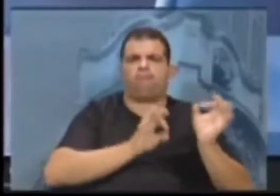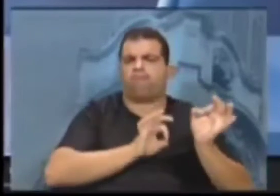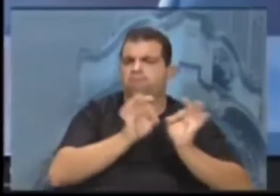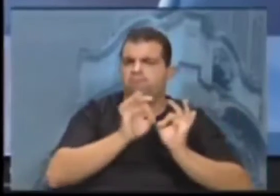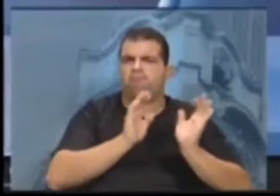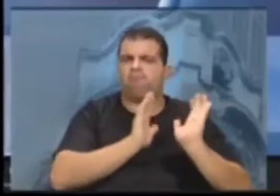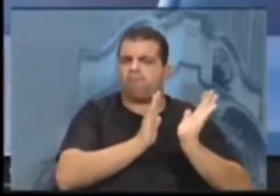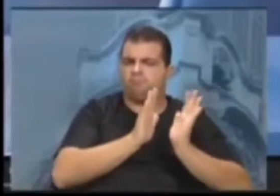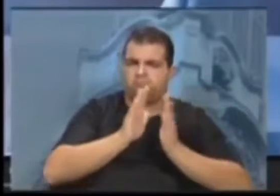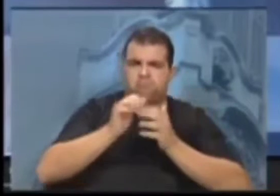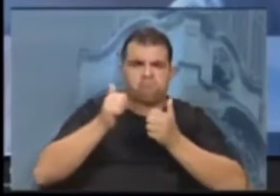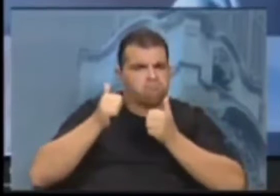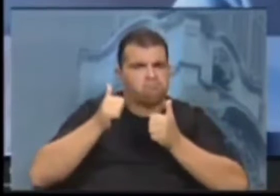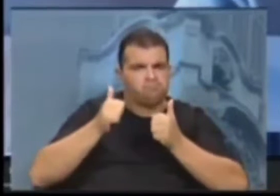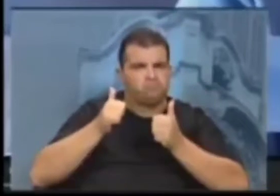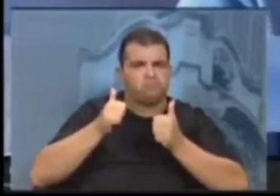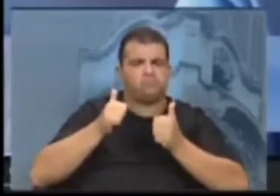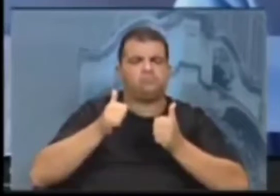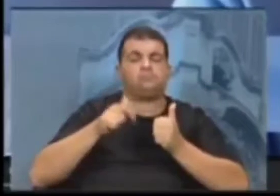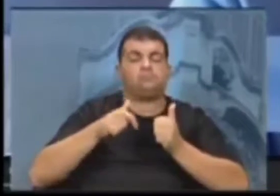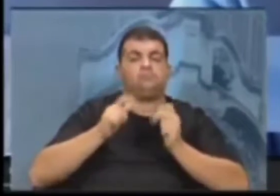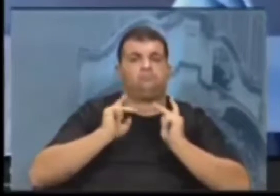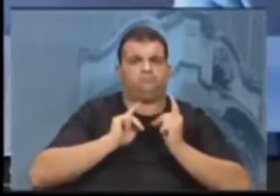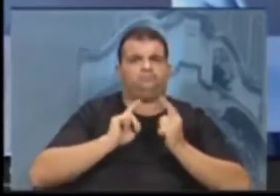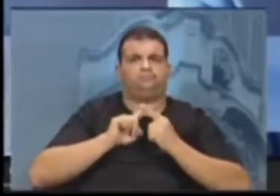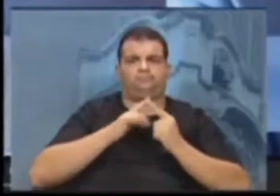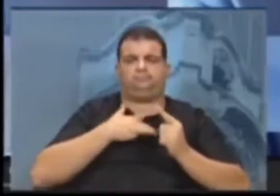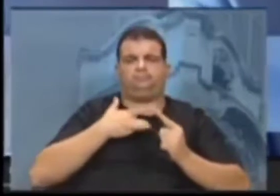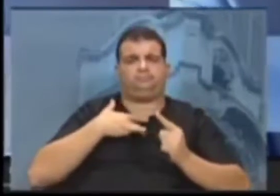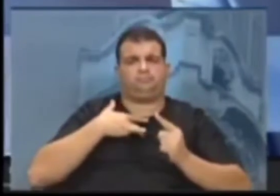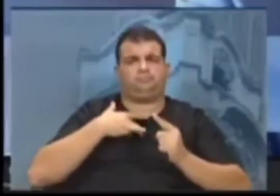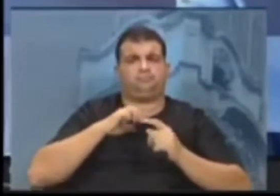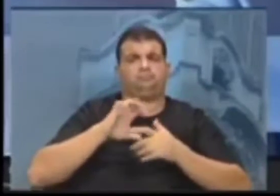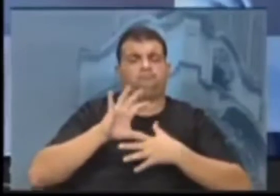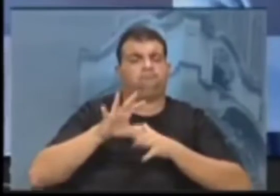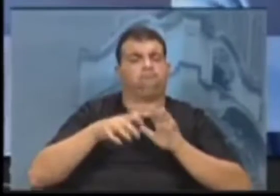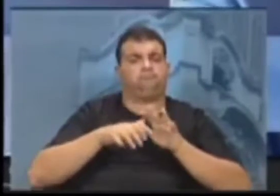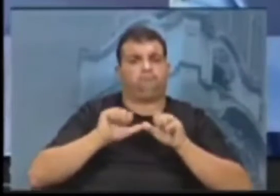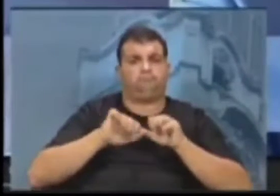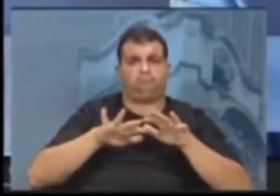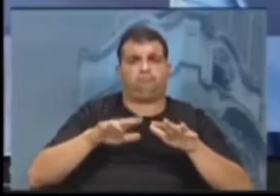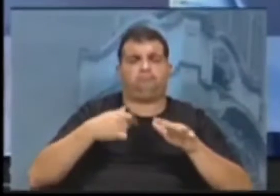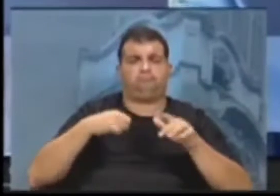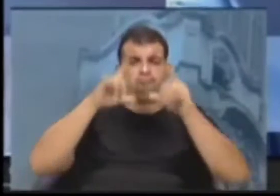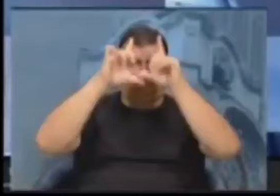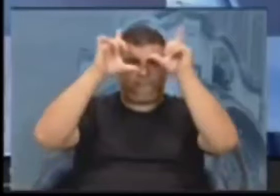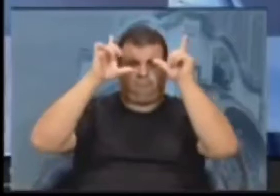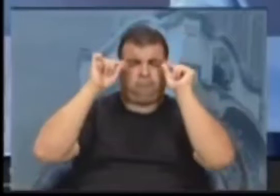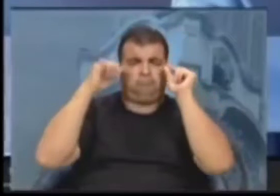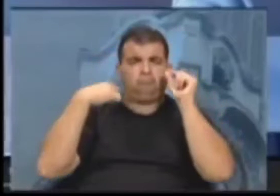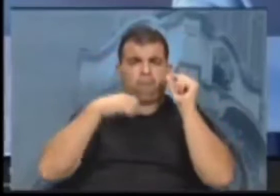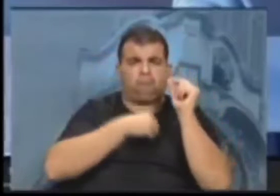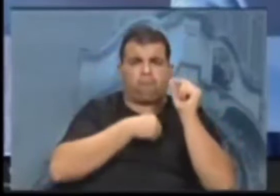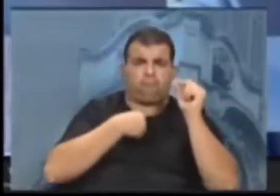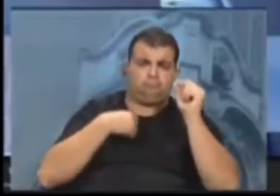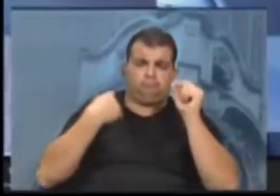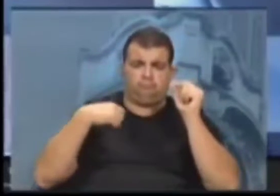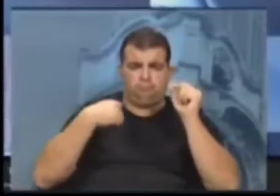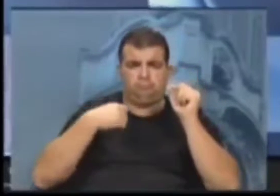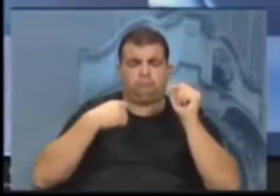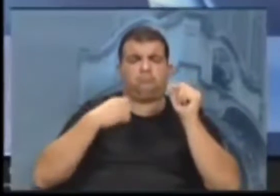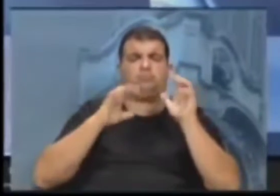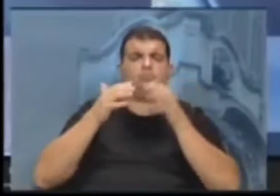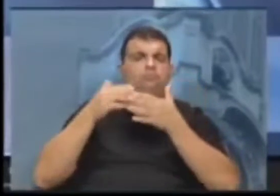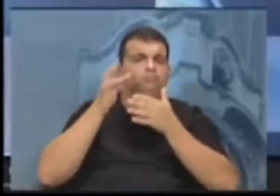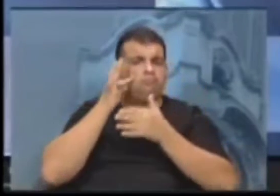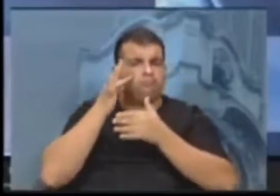organizado, que são já os agentes da saúde, por óbvio. Se é uma pandemia, nós precisamos de enfermeiros, precisamos de médicos, precisamos